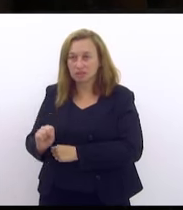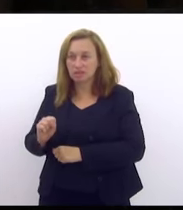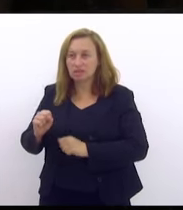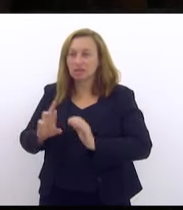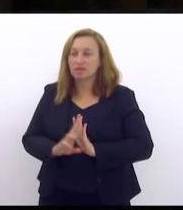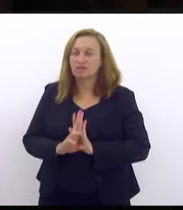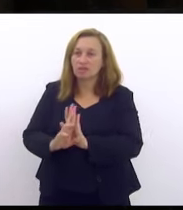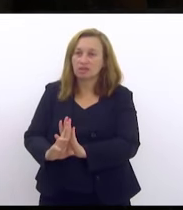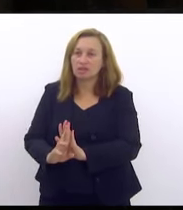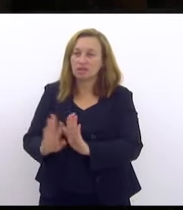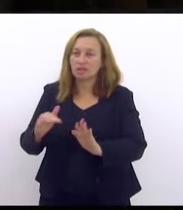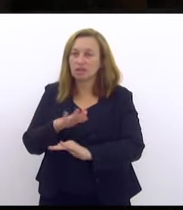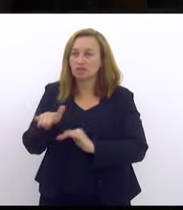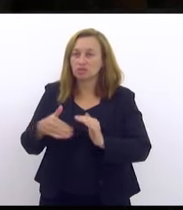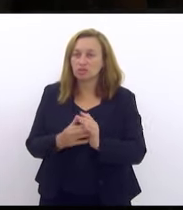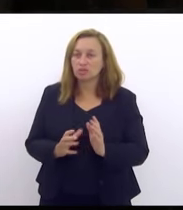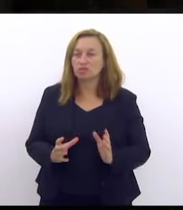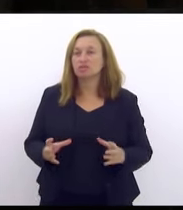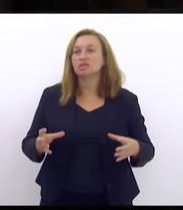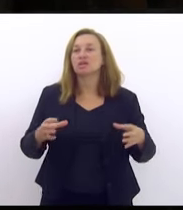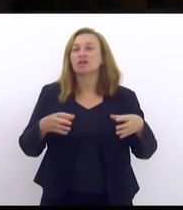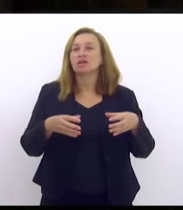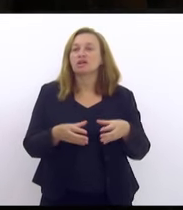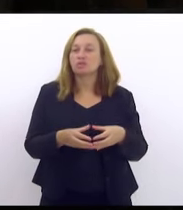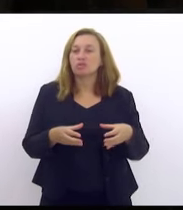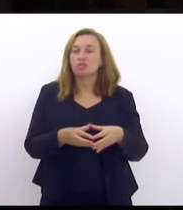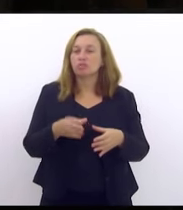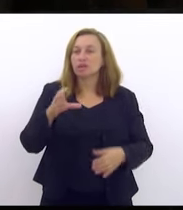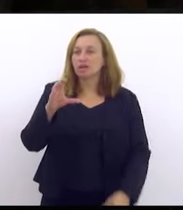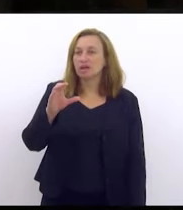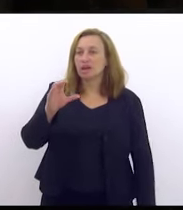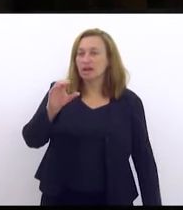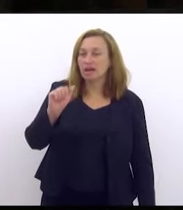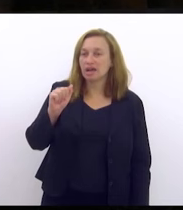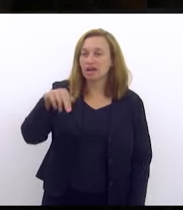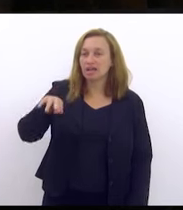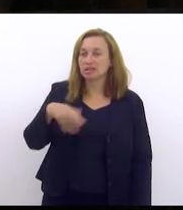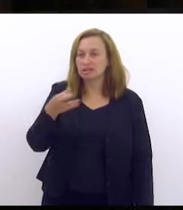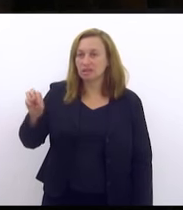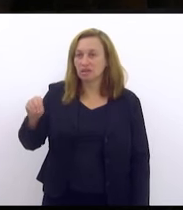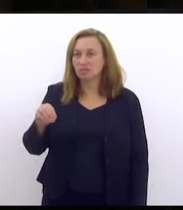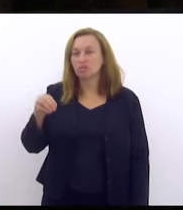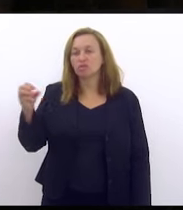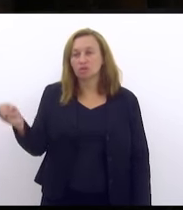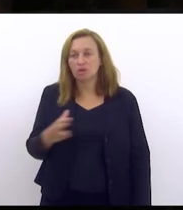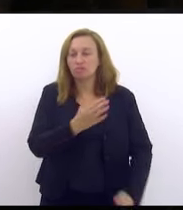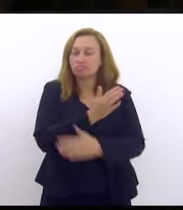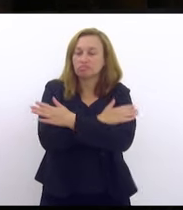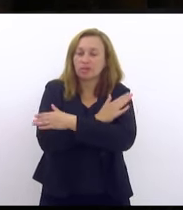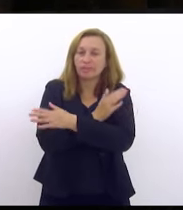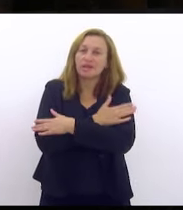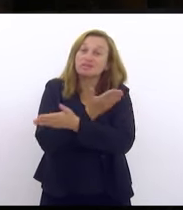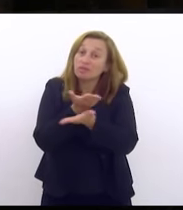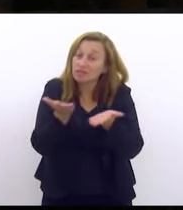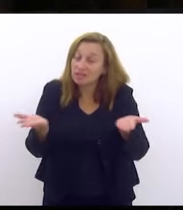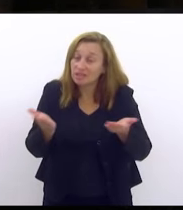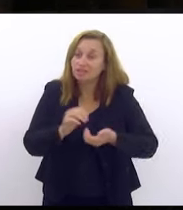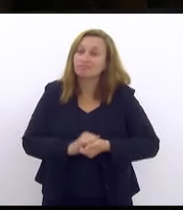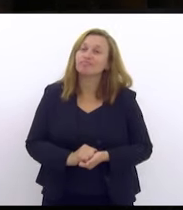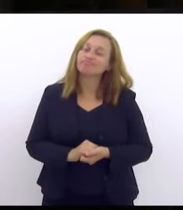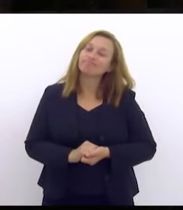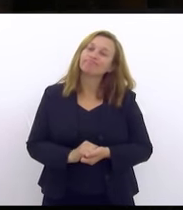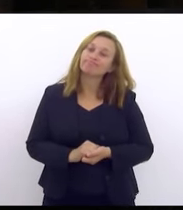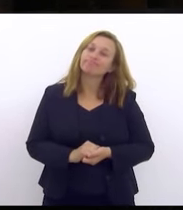da comunidade Canção Nova, a quem dirijo um afetuoso abraço e que tem e